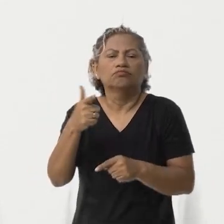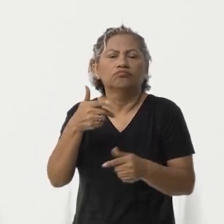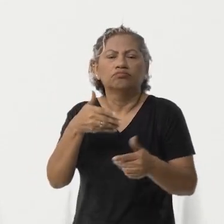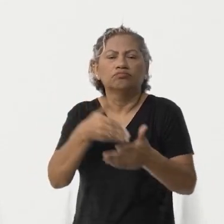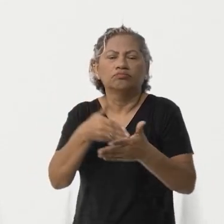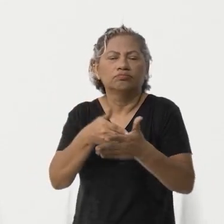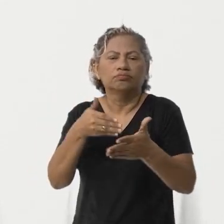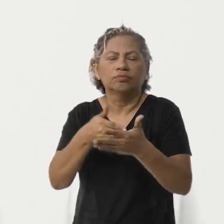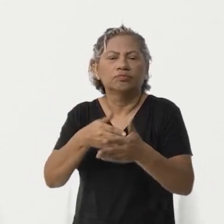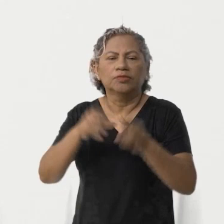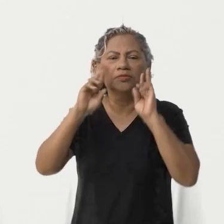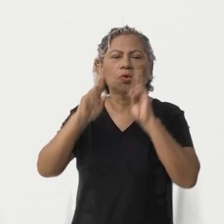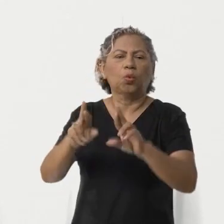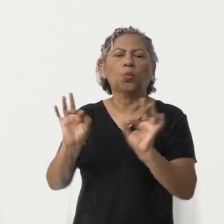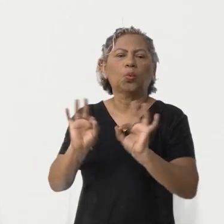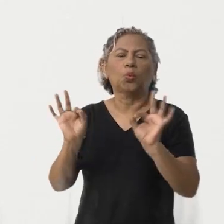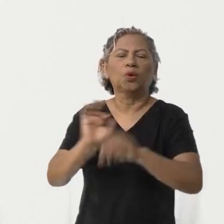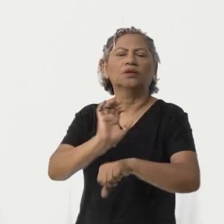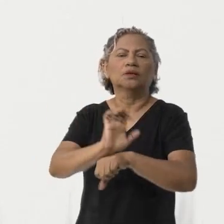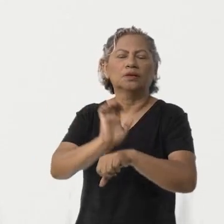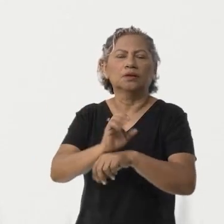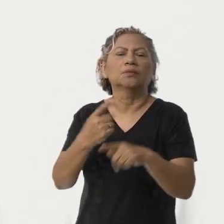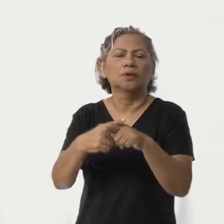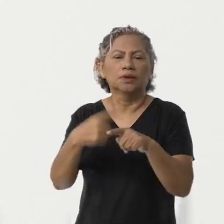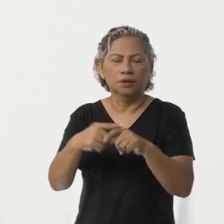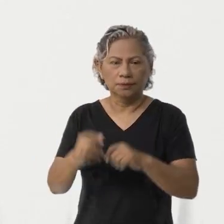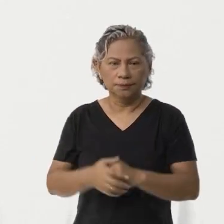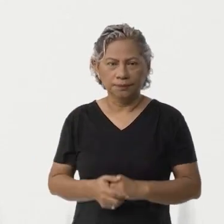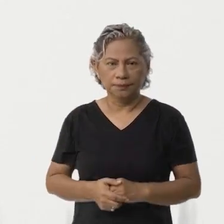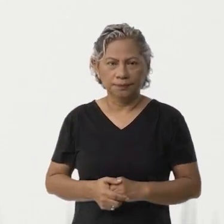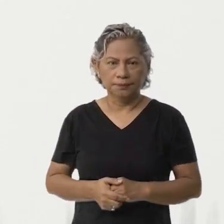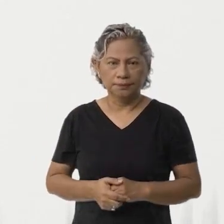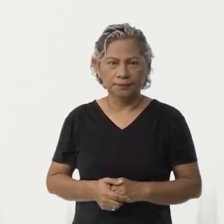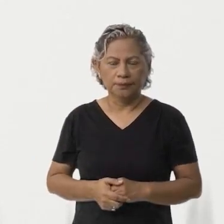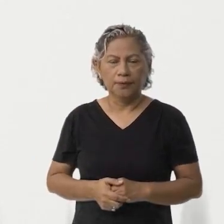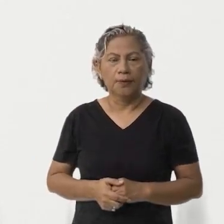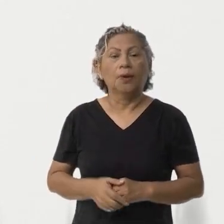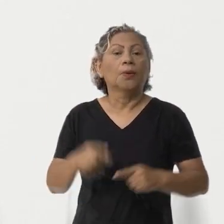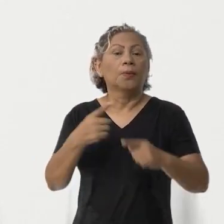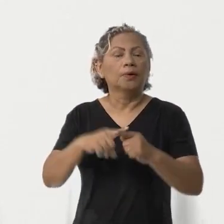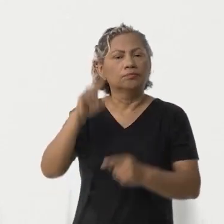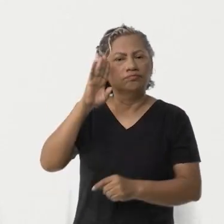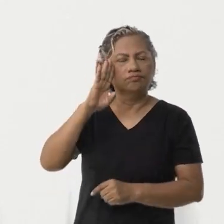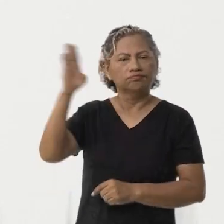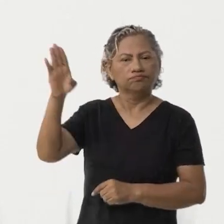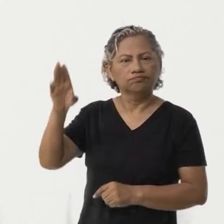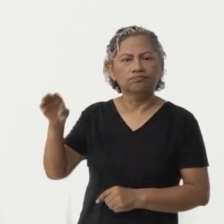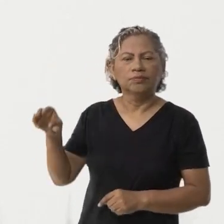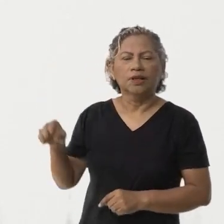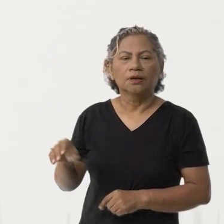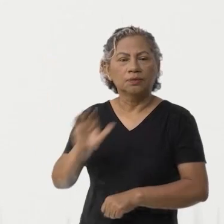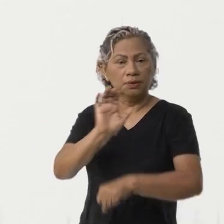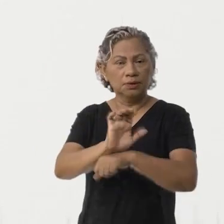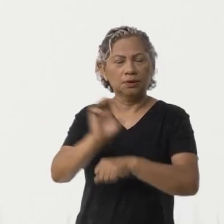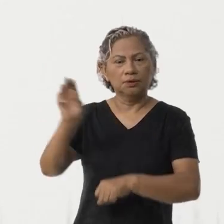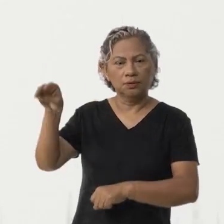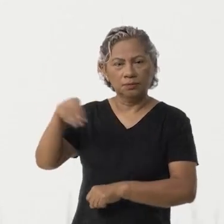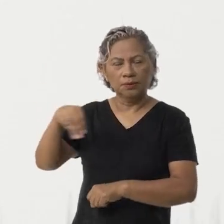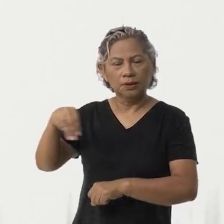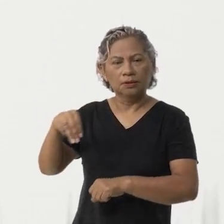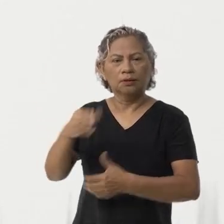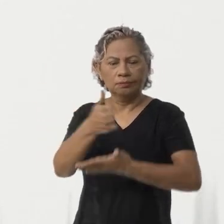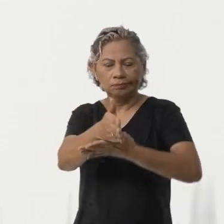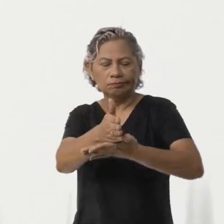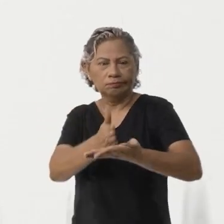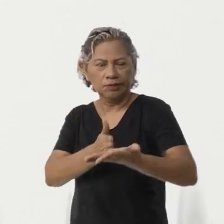para vocês? Por que ele não vai respeitar os limites estaduais? Nós observamos aqui, ó, o principal exemplo é o estado